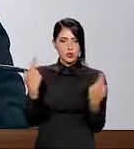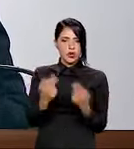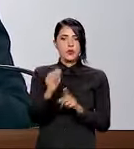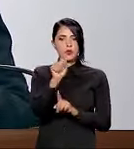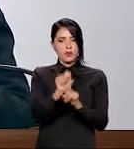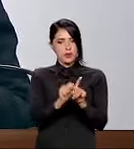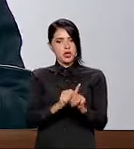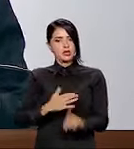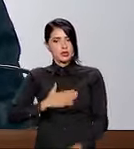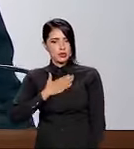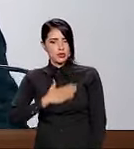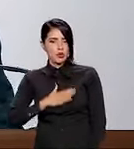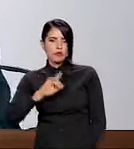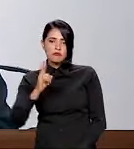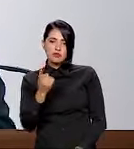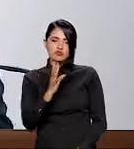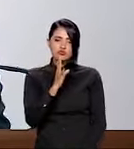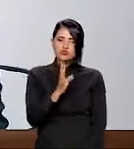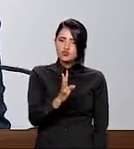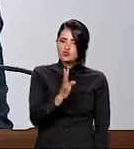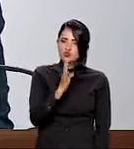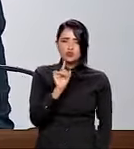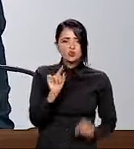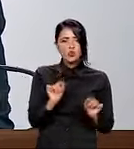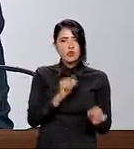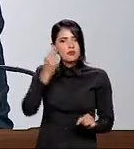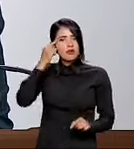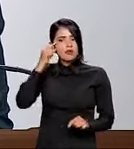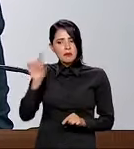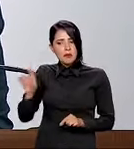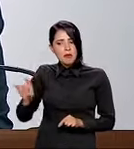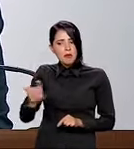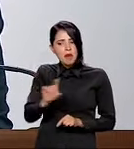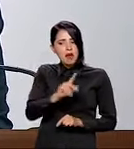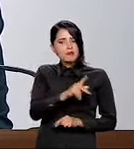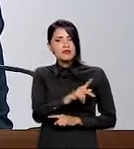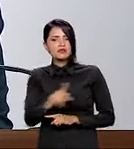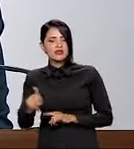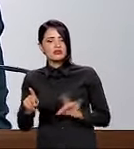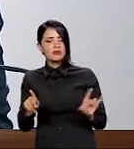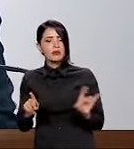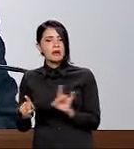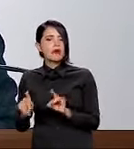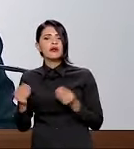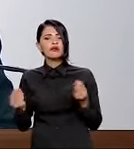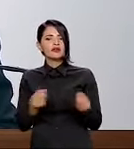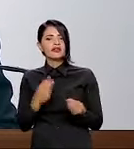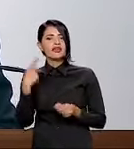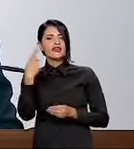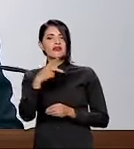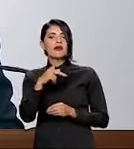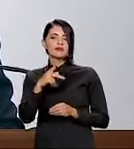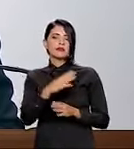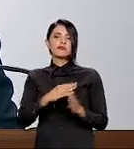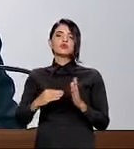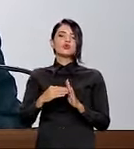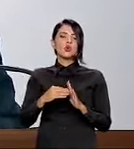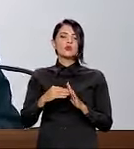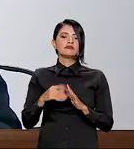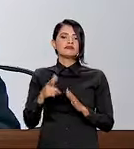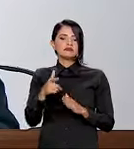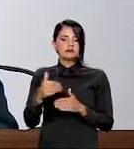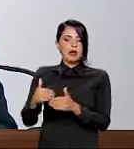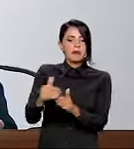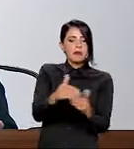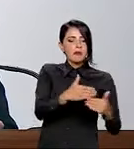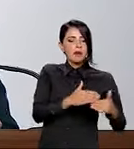agosto, primeiro para a gente conhecer o que pensa cada presidente da sua Amazônia. A gente